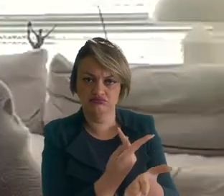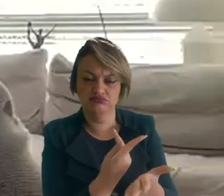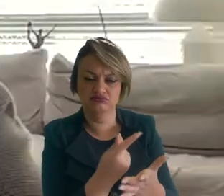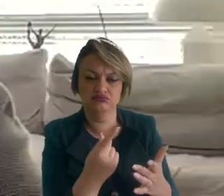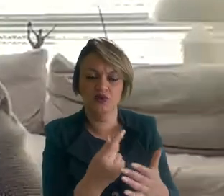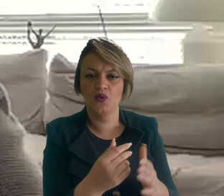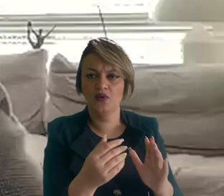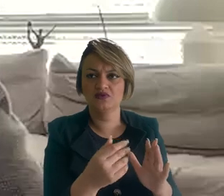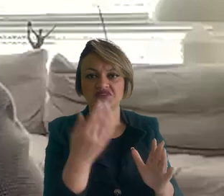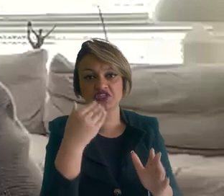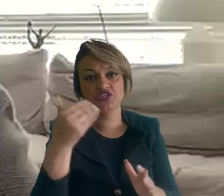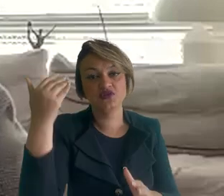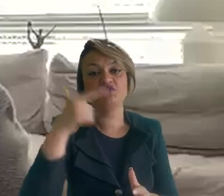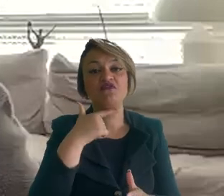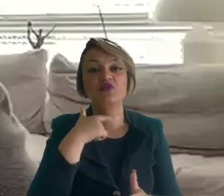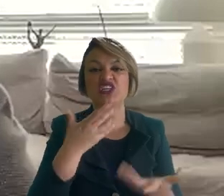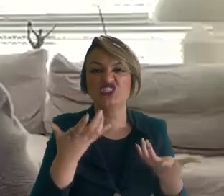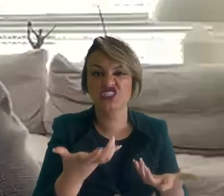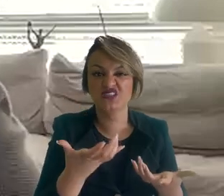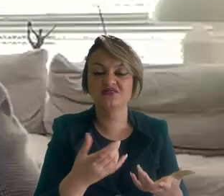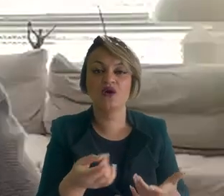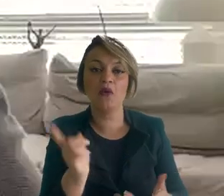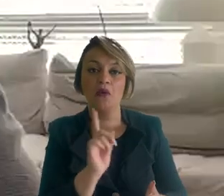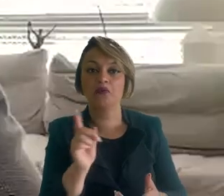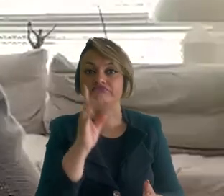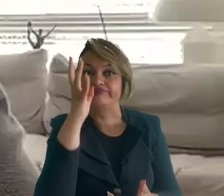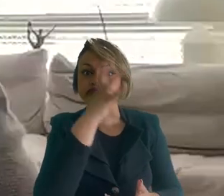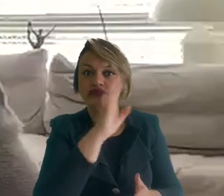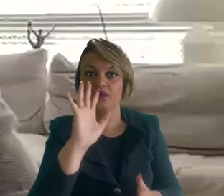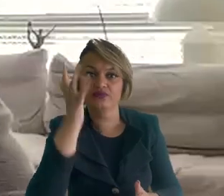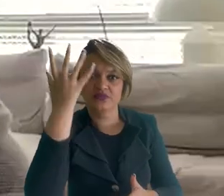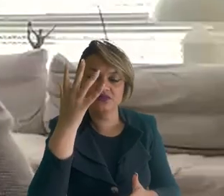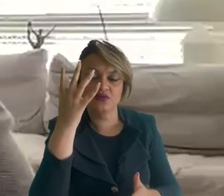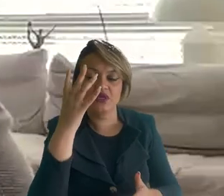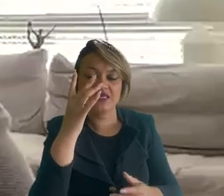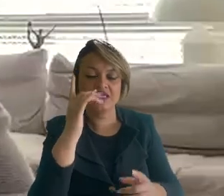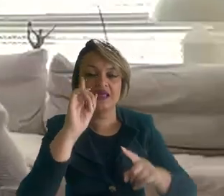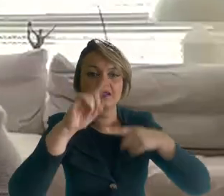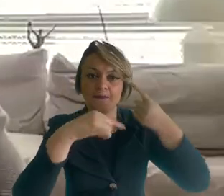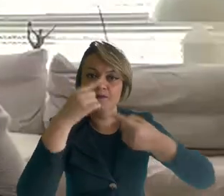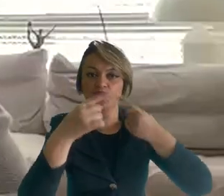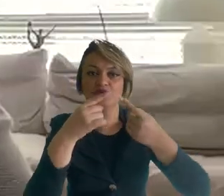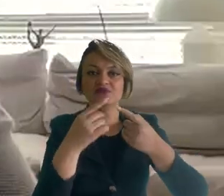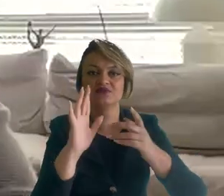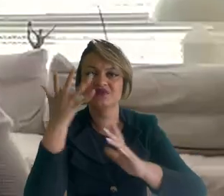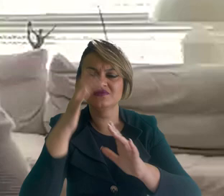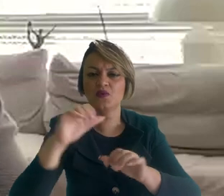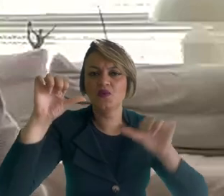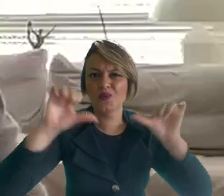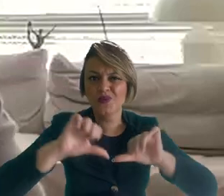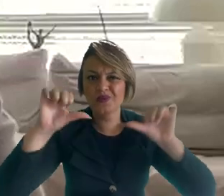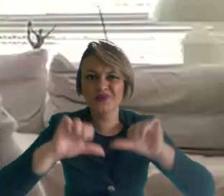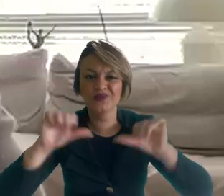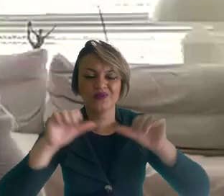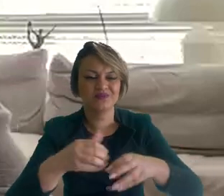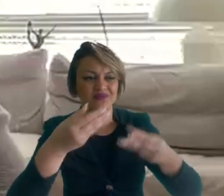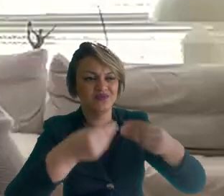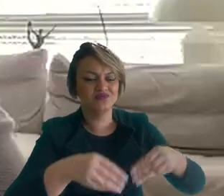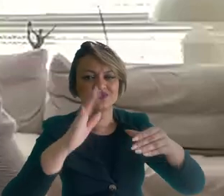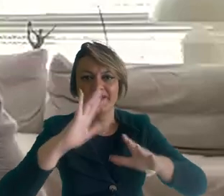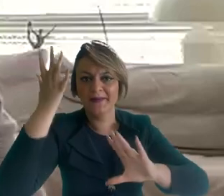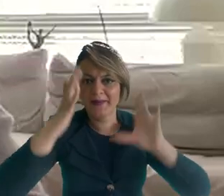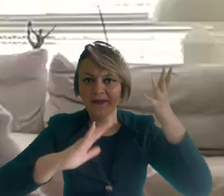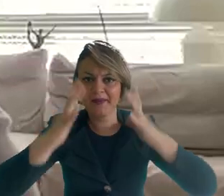o poço ou doloso capaz de gerar um fenômeno negativo um dano uma